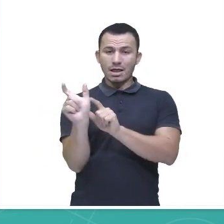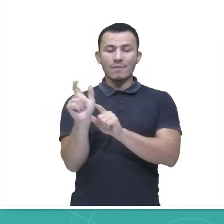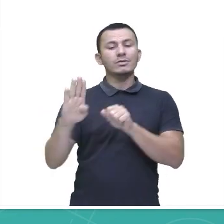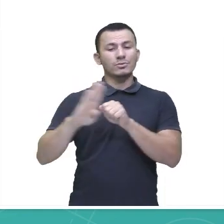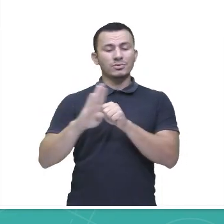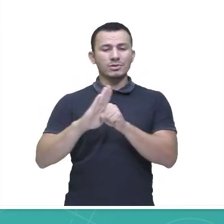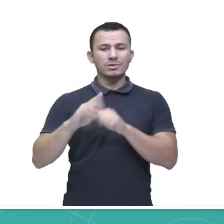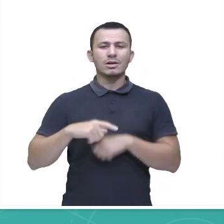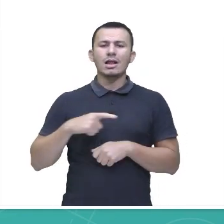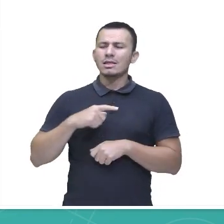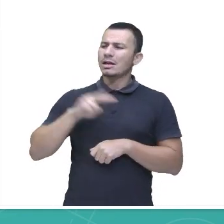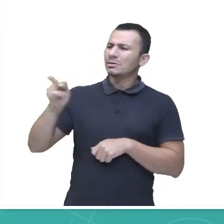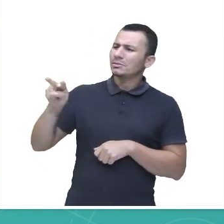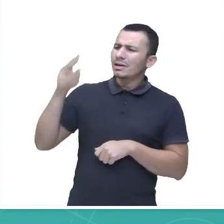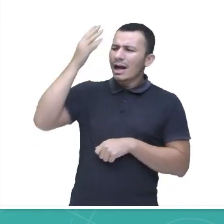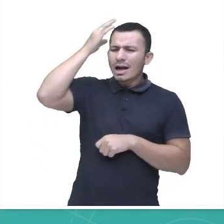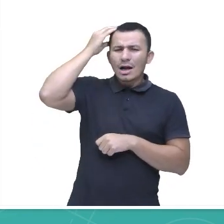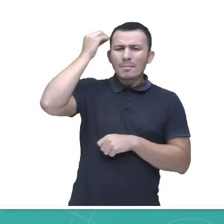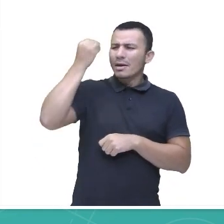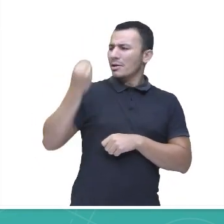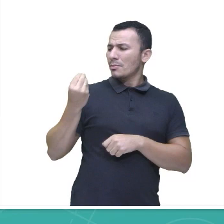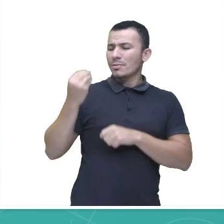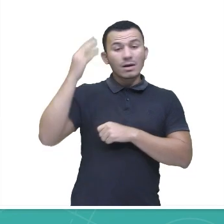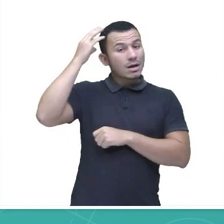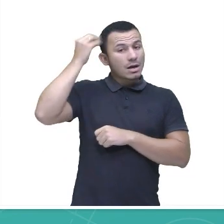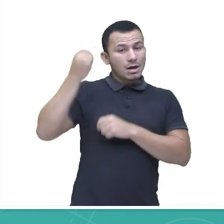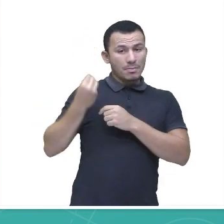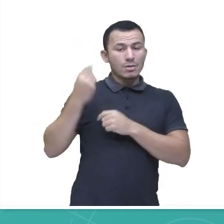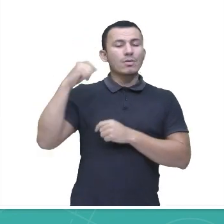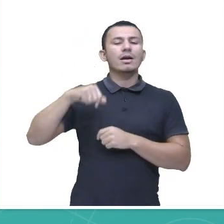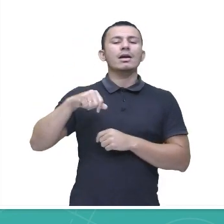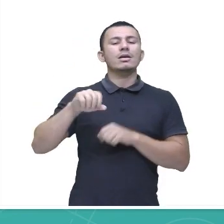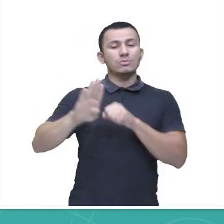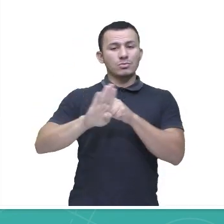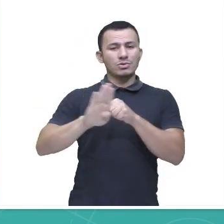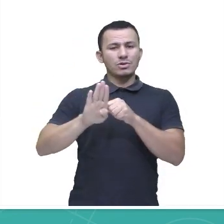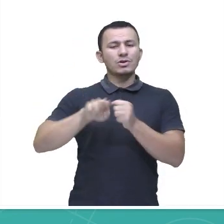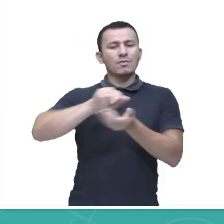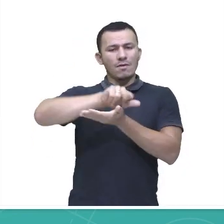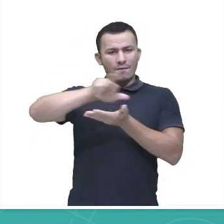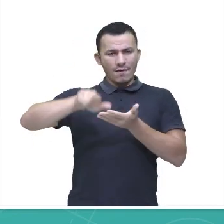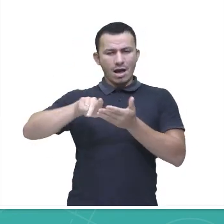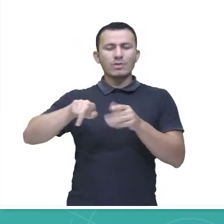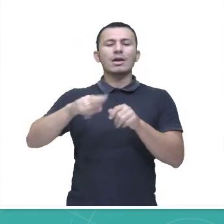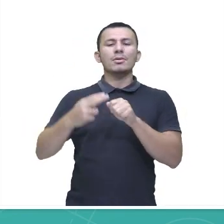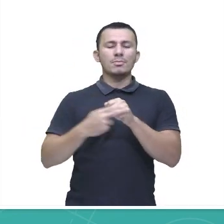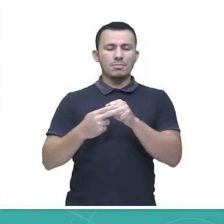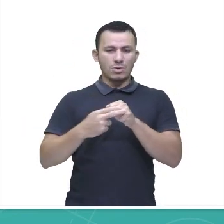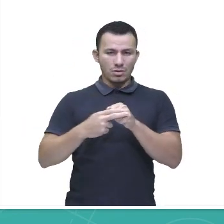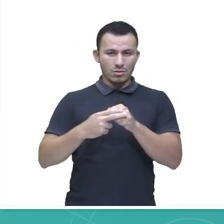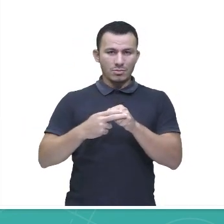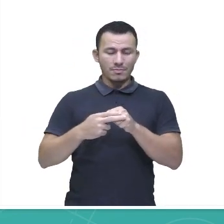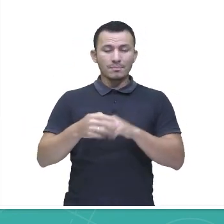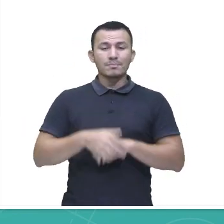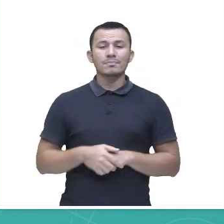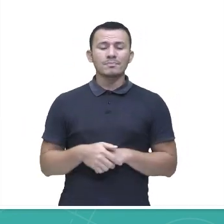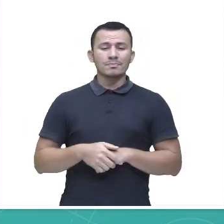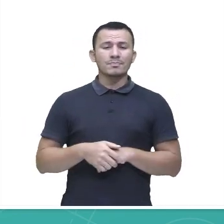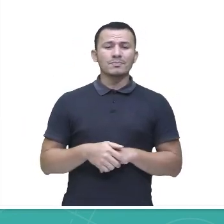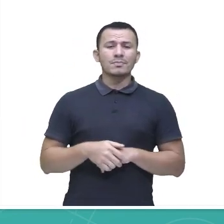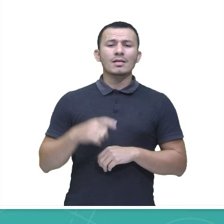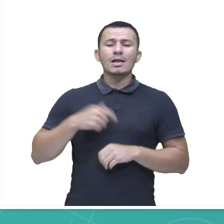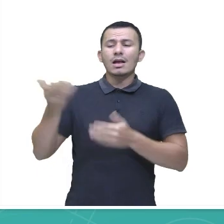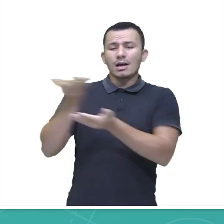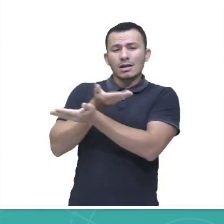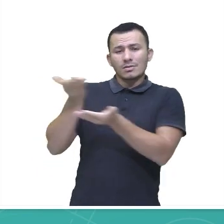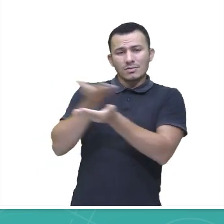vários cabelos. Cabelos é substantivo. Nós temos a palavra vários, que é o pronome indefinido, se relacionando com o